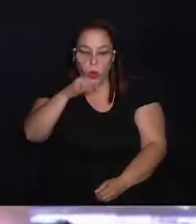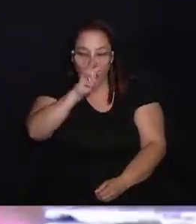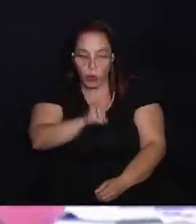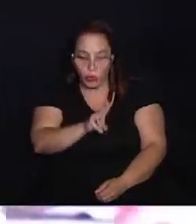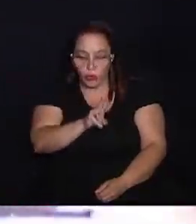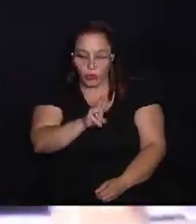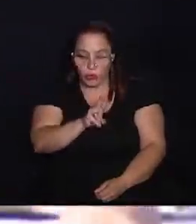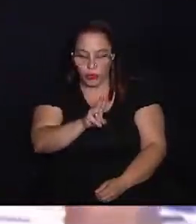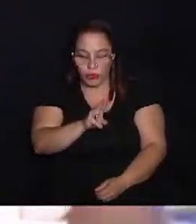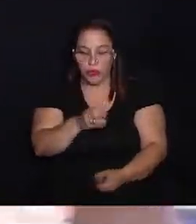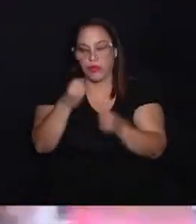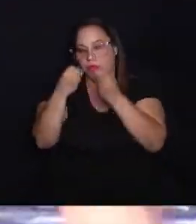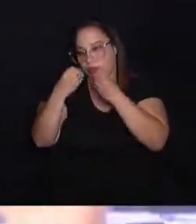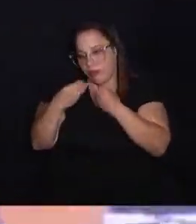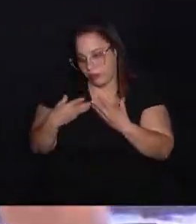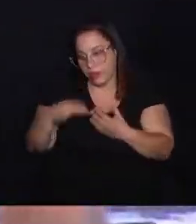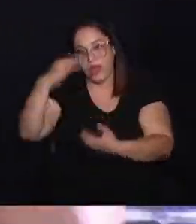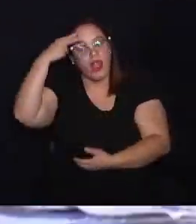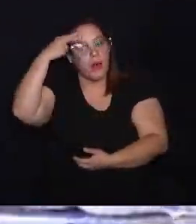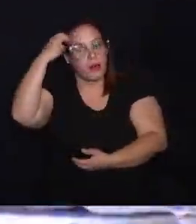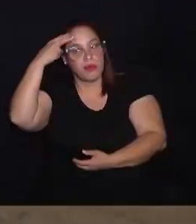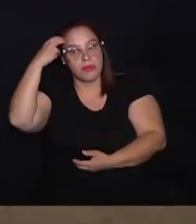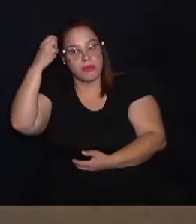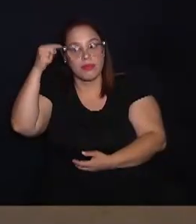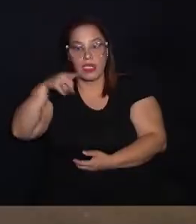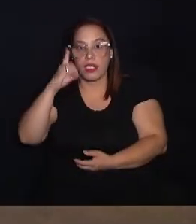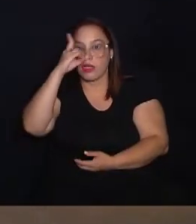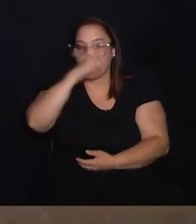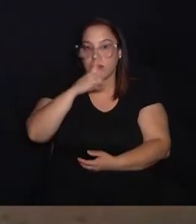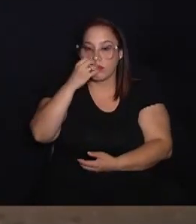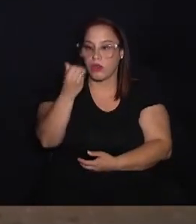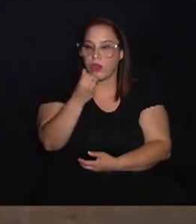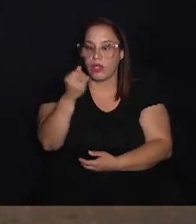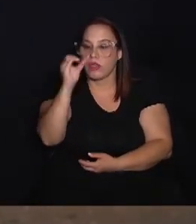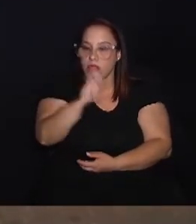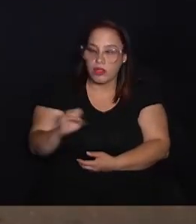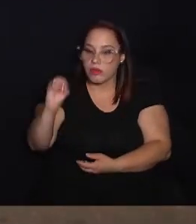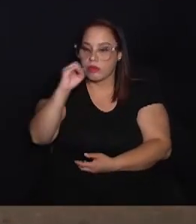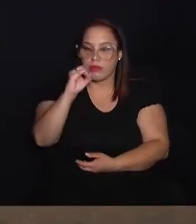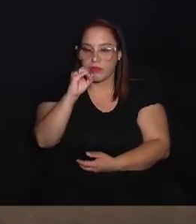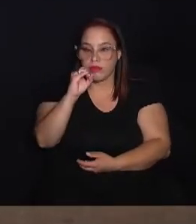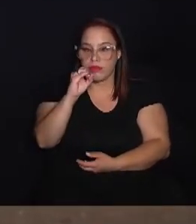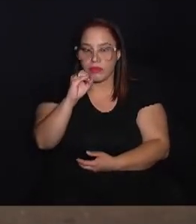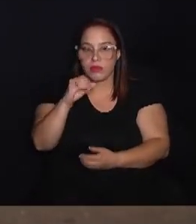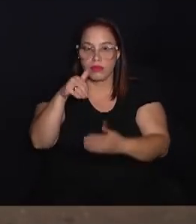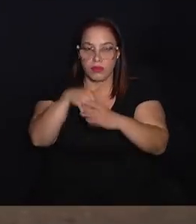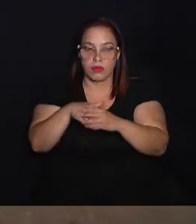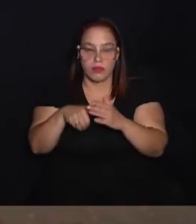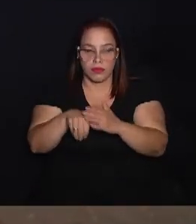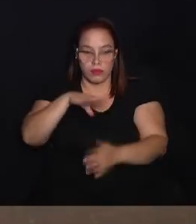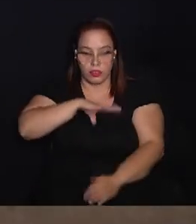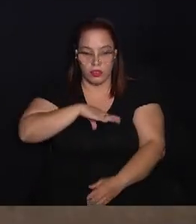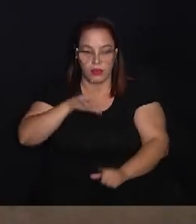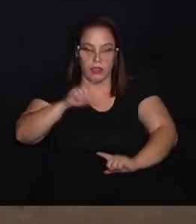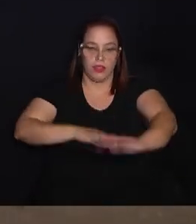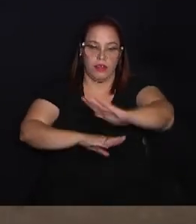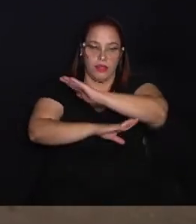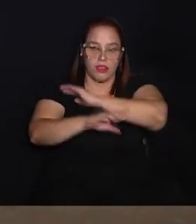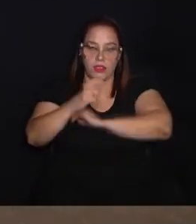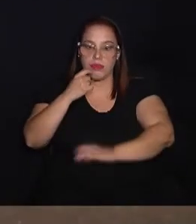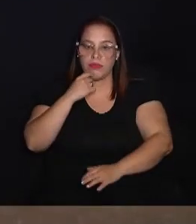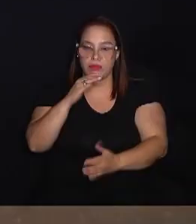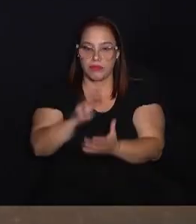um crime eleitoral. E nossas equipes flagraram em diversas escolas essa situação. O Ministério